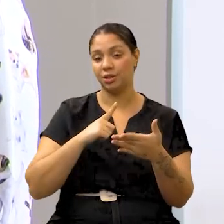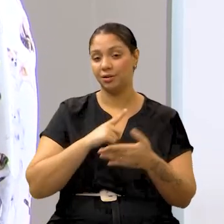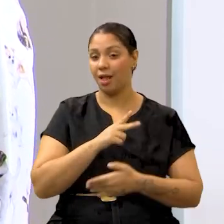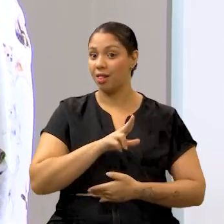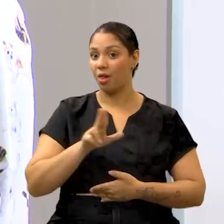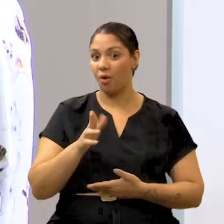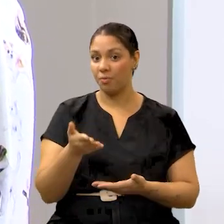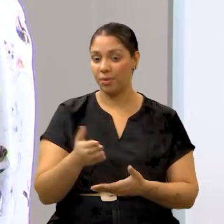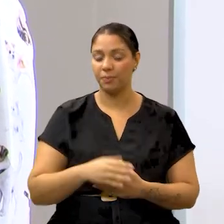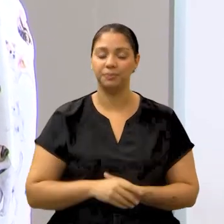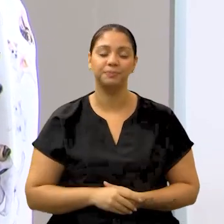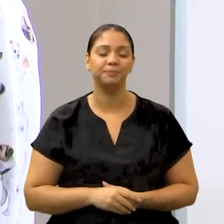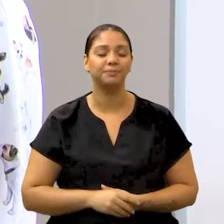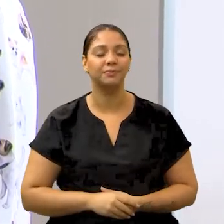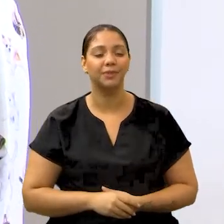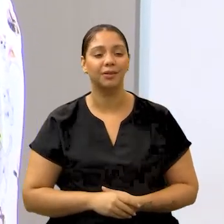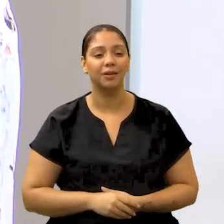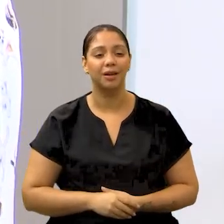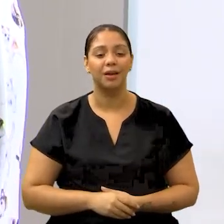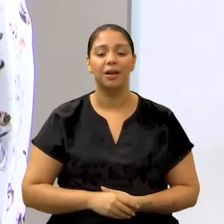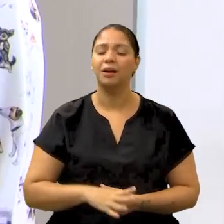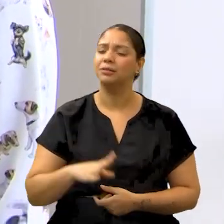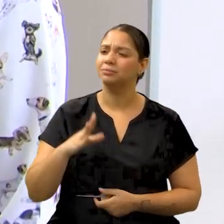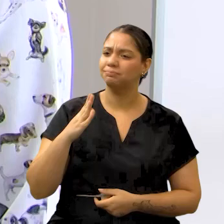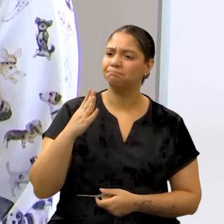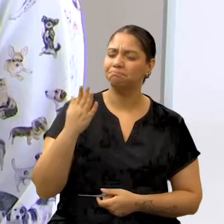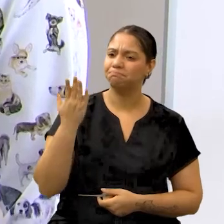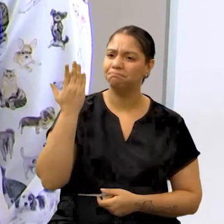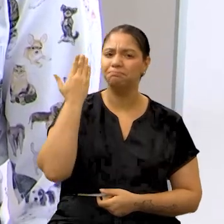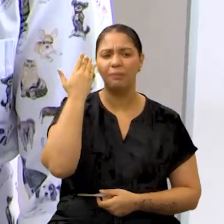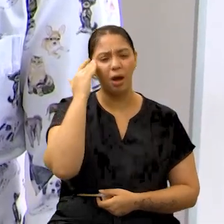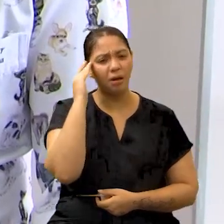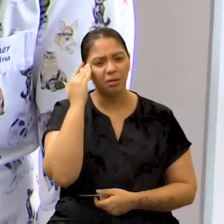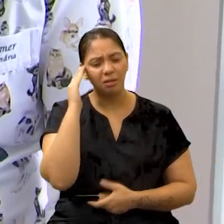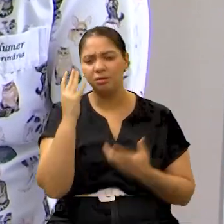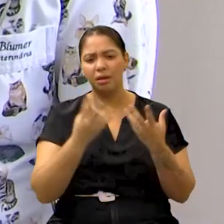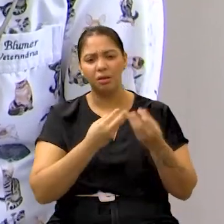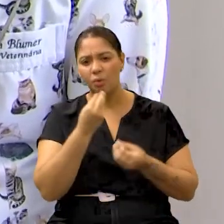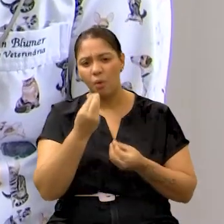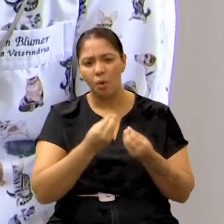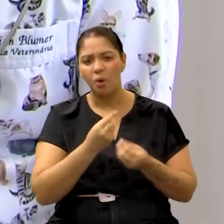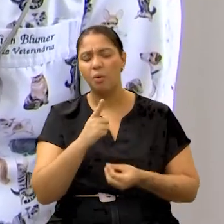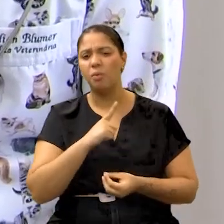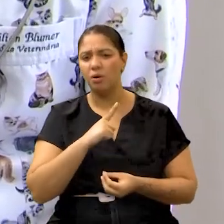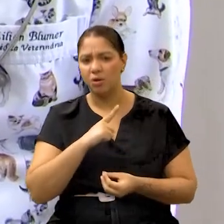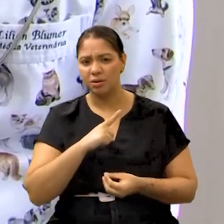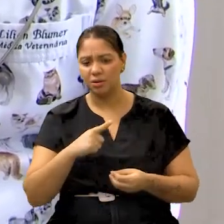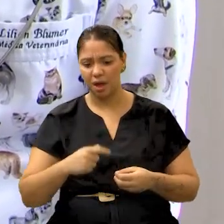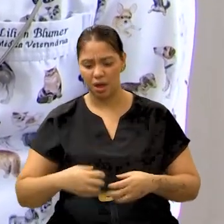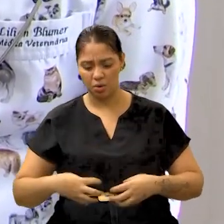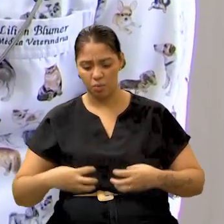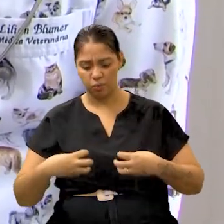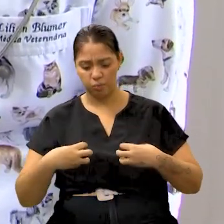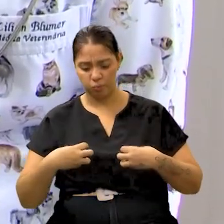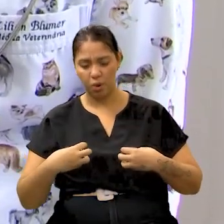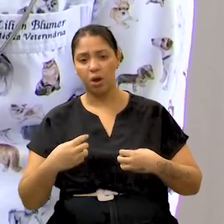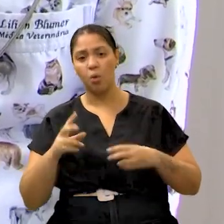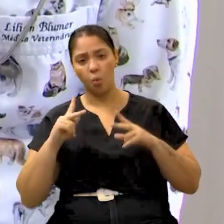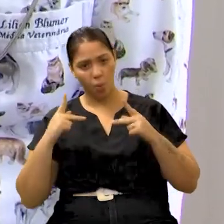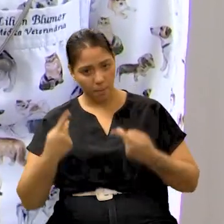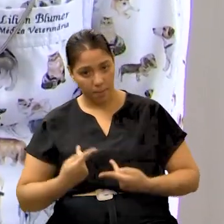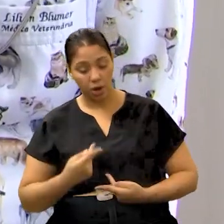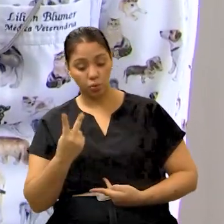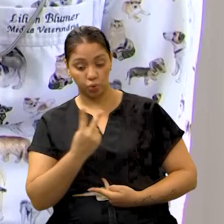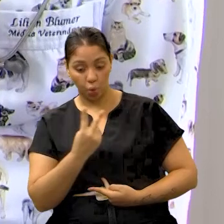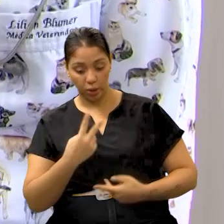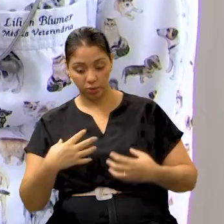crônica. Agora, Lília, para a gente entender, né? Quando a gente fala aí de rim, ser humano tem 2, e os bichinhos também é assim como a